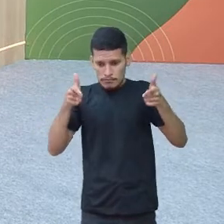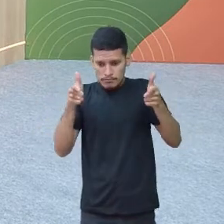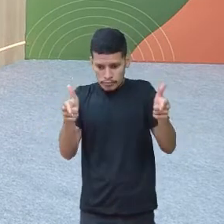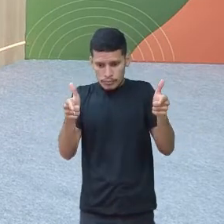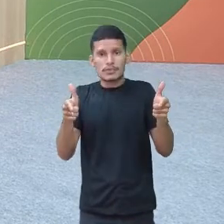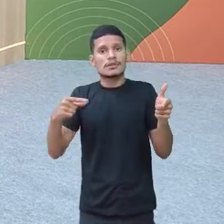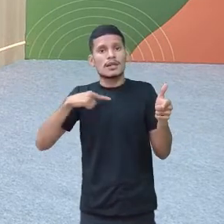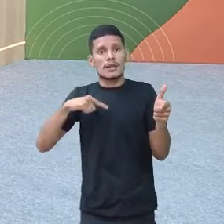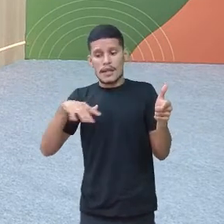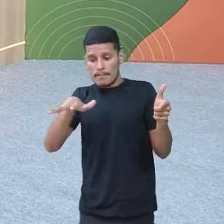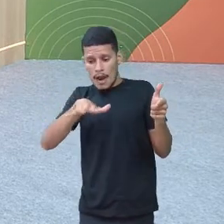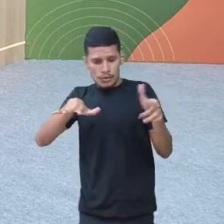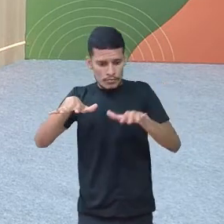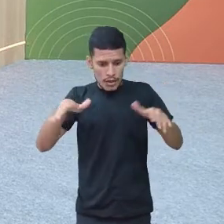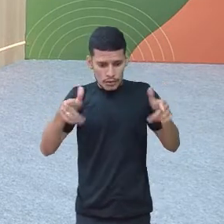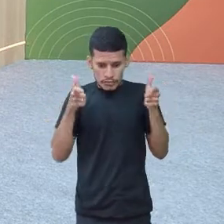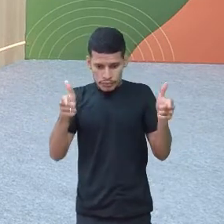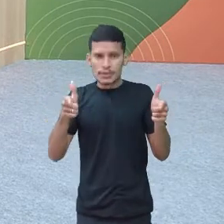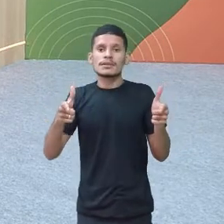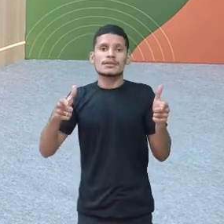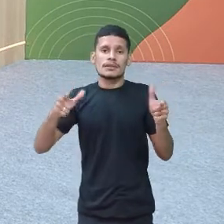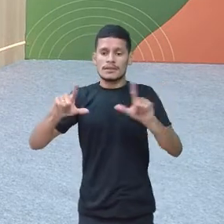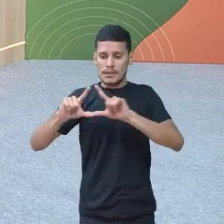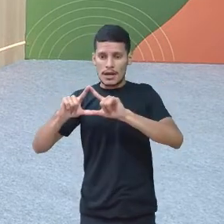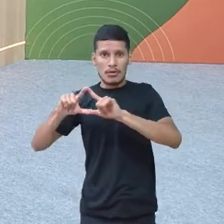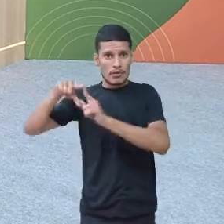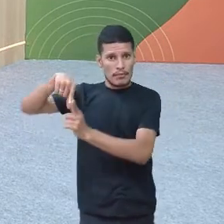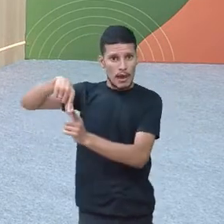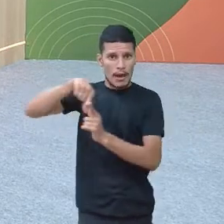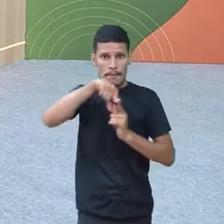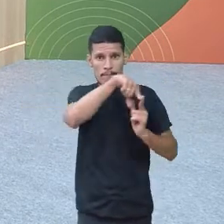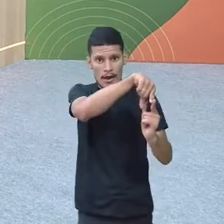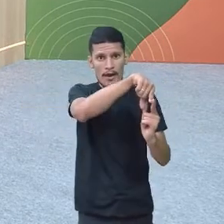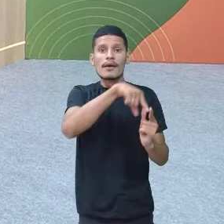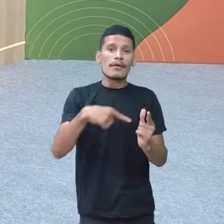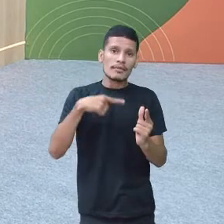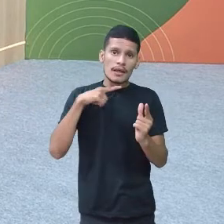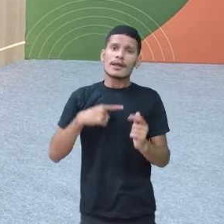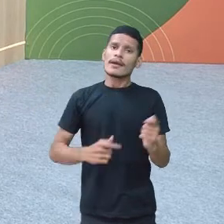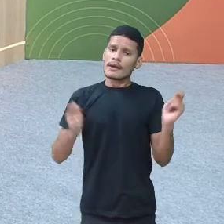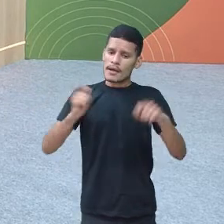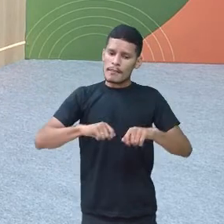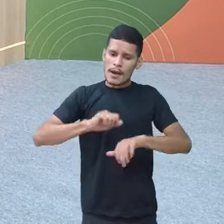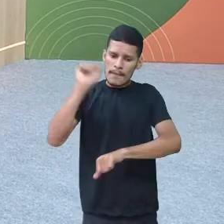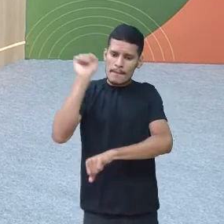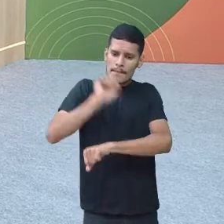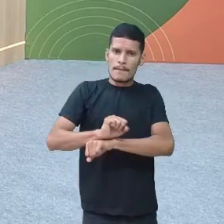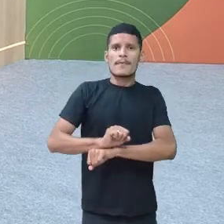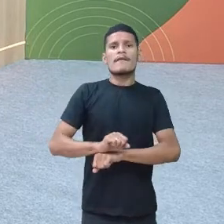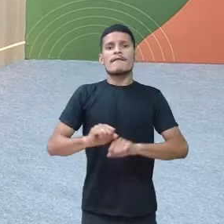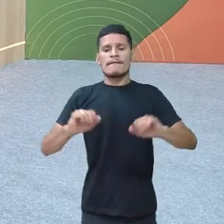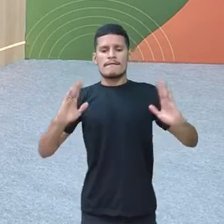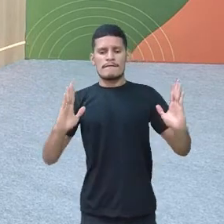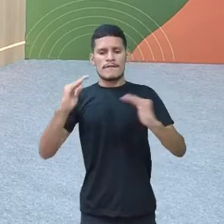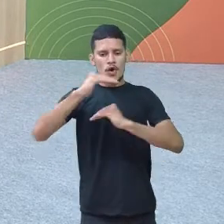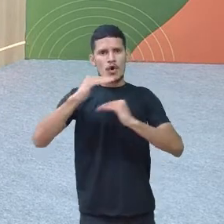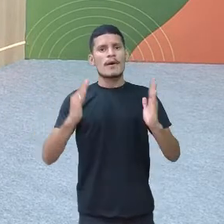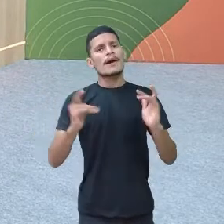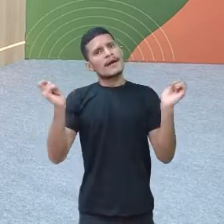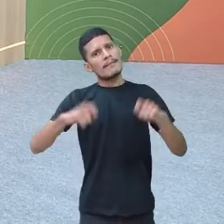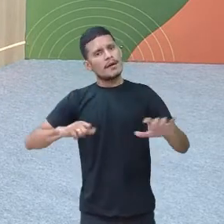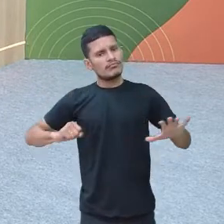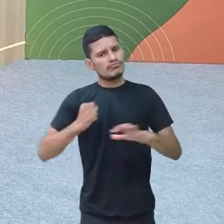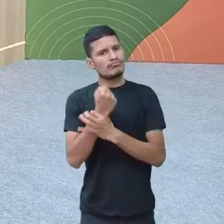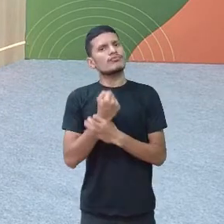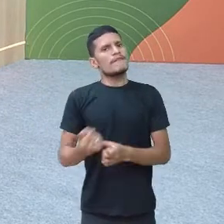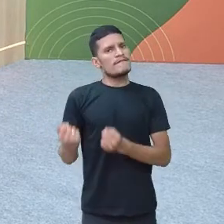embaixo dela, olha o formato que está. É um triângulo, porque ele trava aquela forma e ele é utilizado para dar essa noção de rigidez,